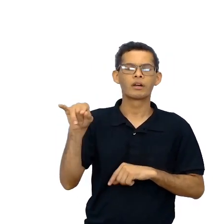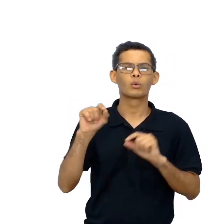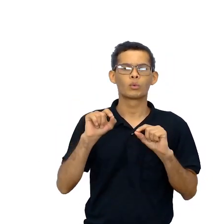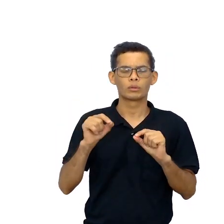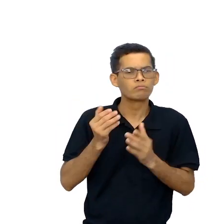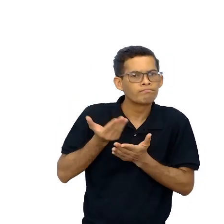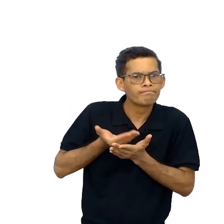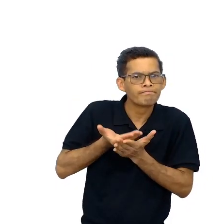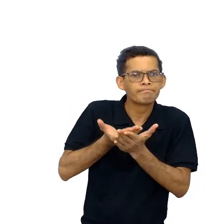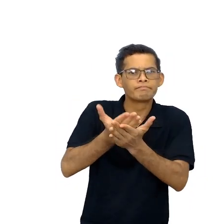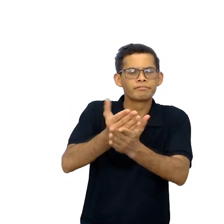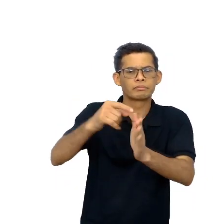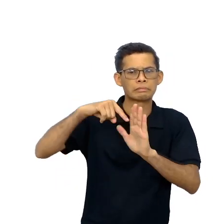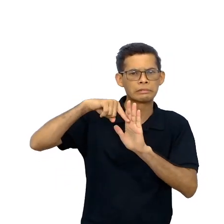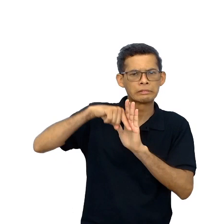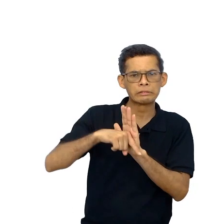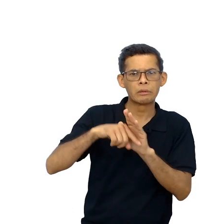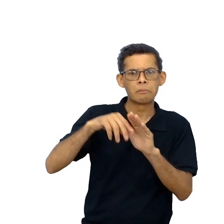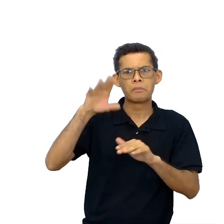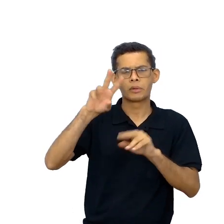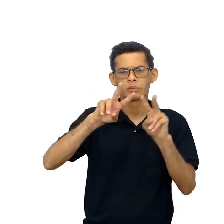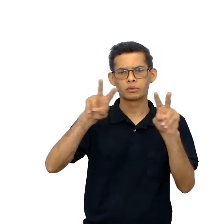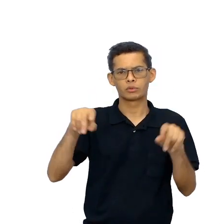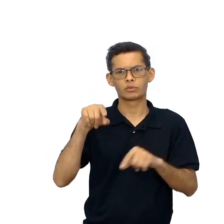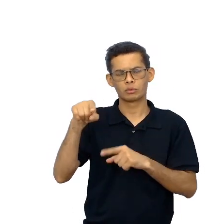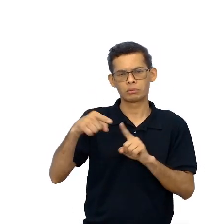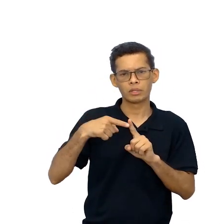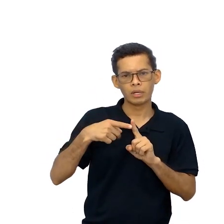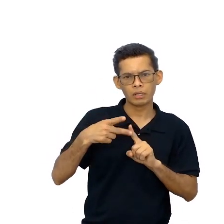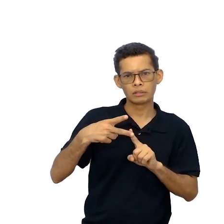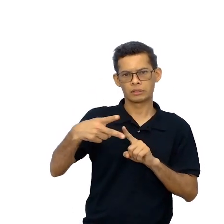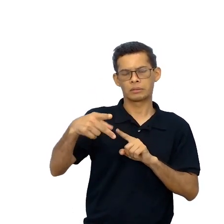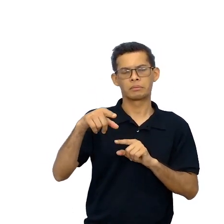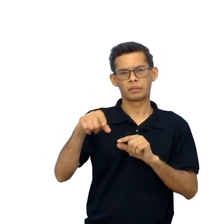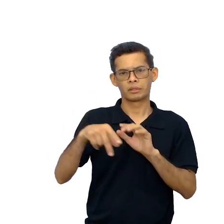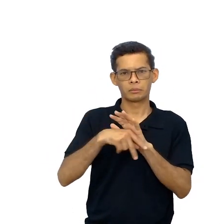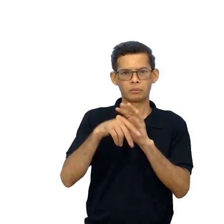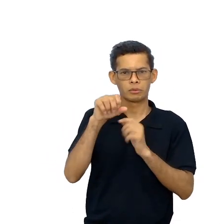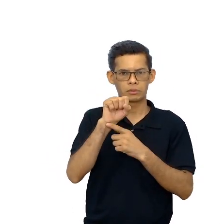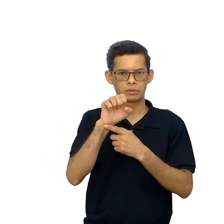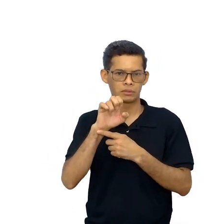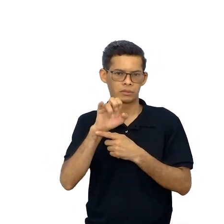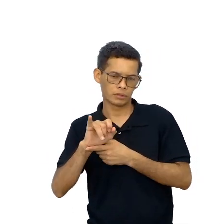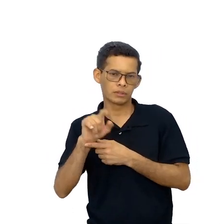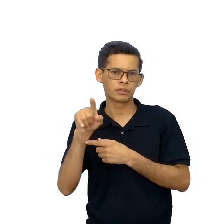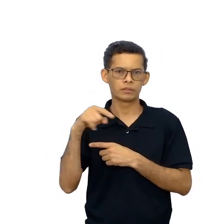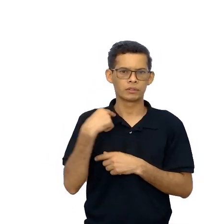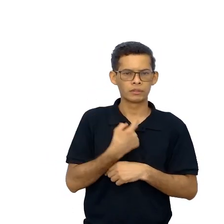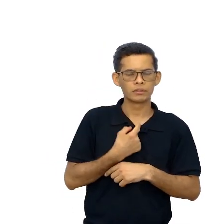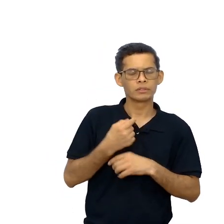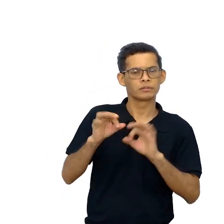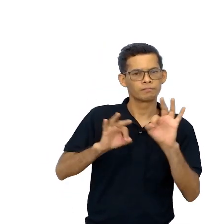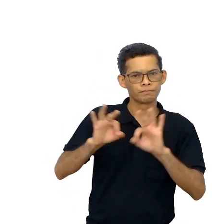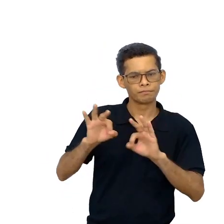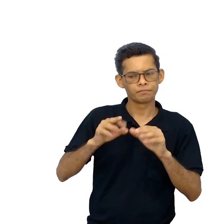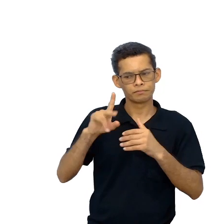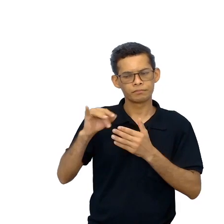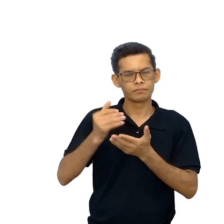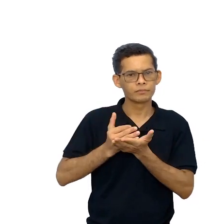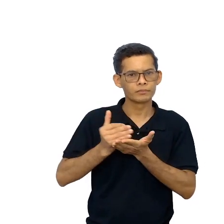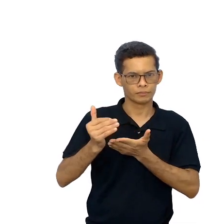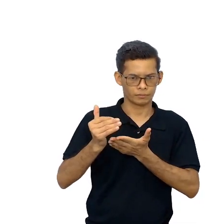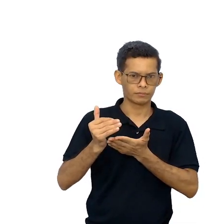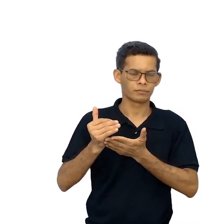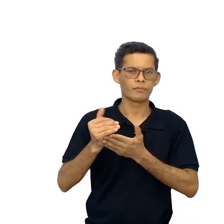em relação a esta semana da SEI, trazer alguns temas bacanas que nós selecionamos para conversar um pouco, e as nossas